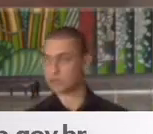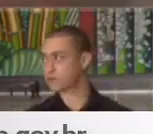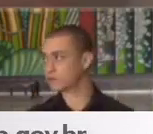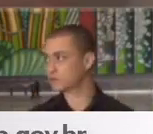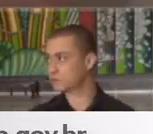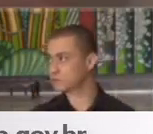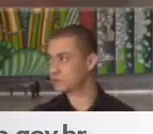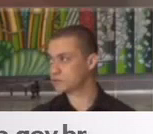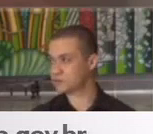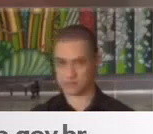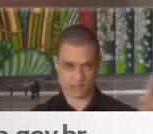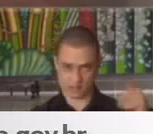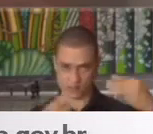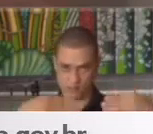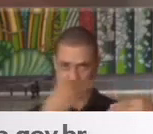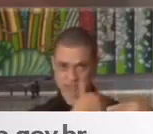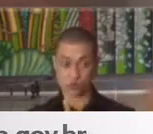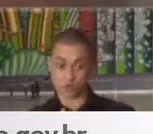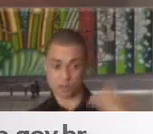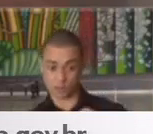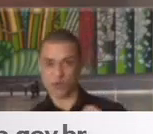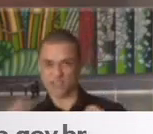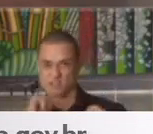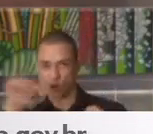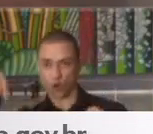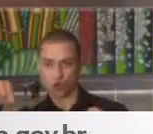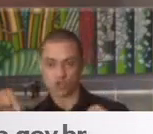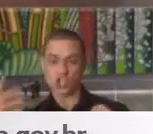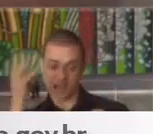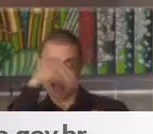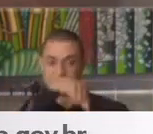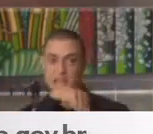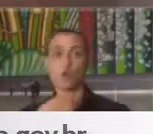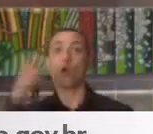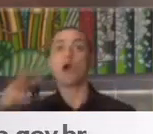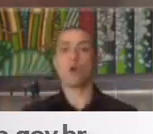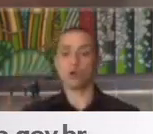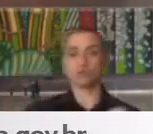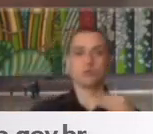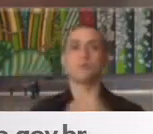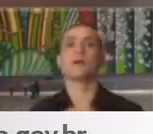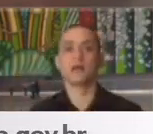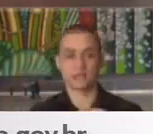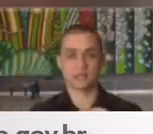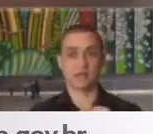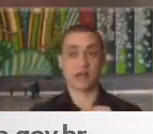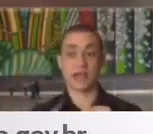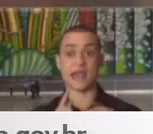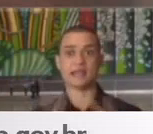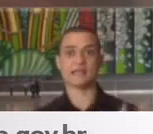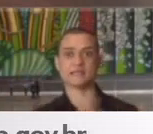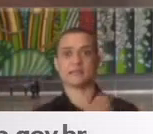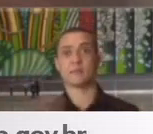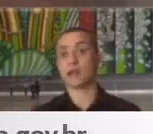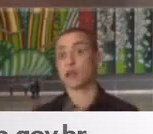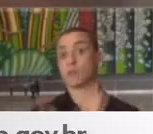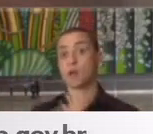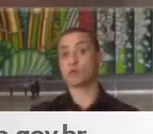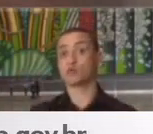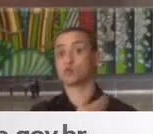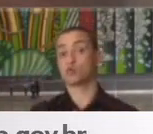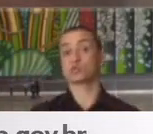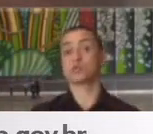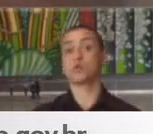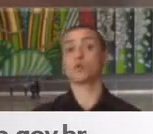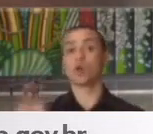com essa doação, né, esse repasse do governo federal para a realização dos testes, ou são testes que o Estado está fazendo por